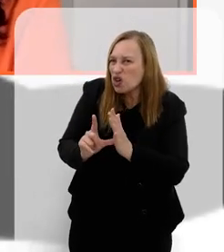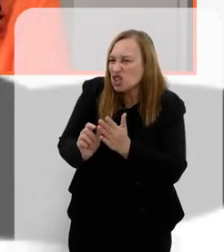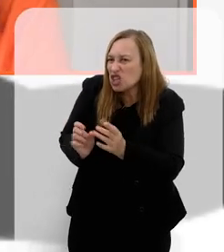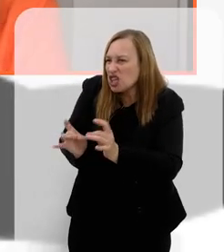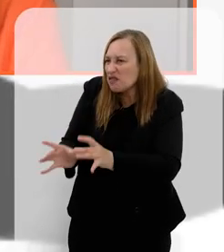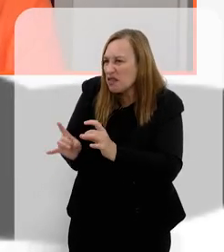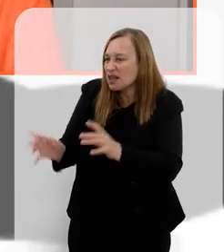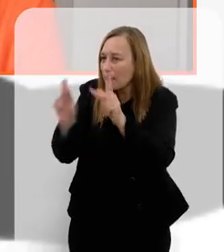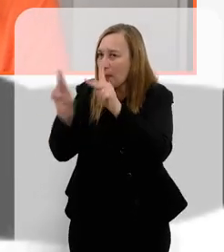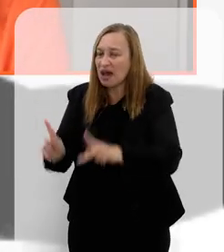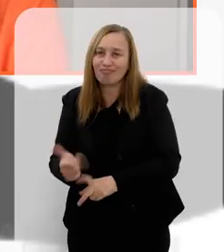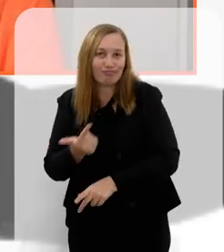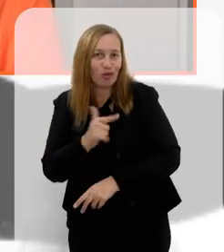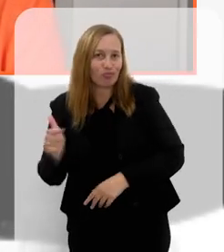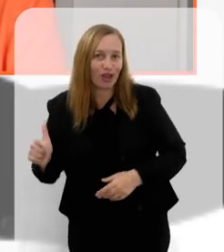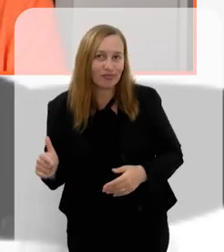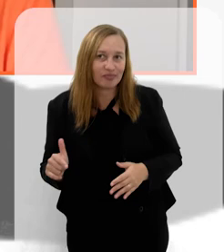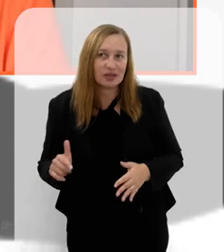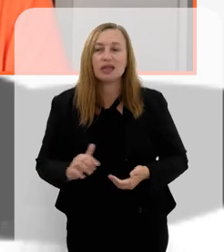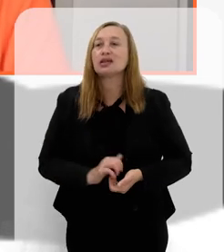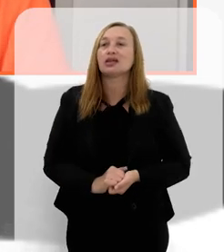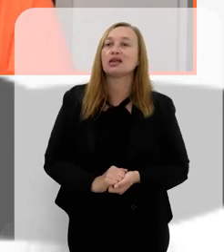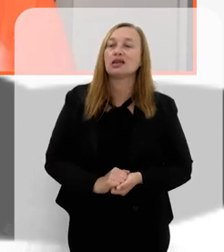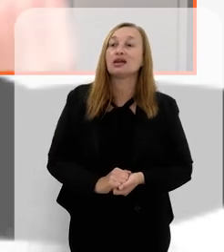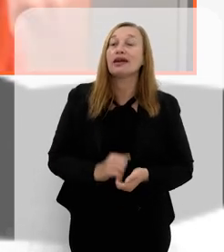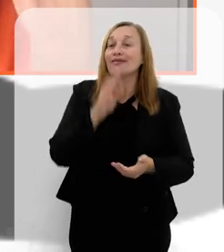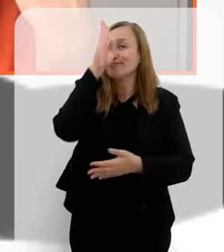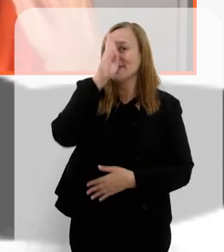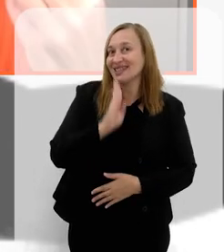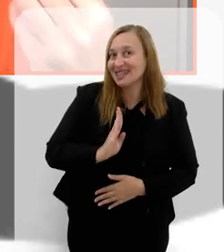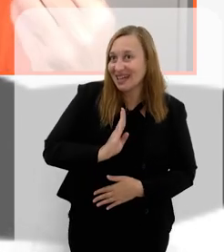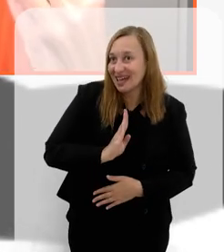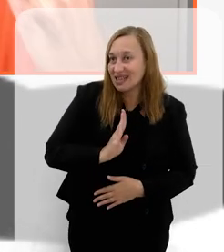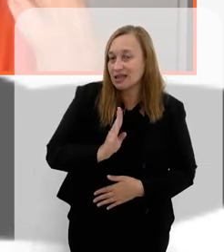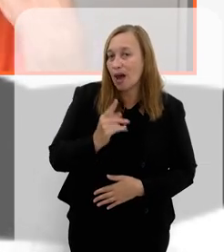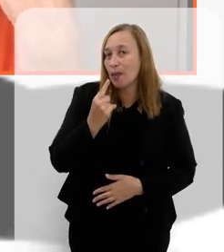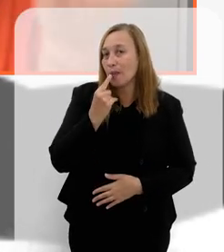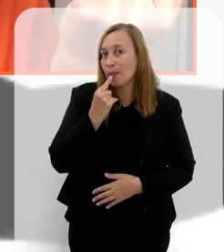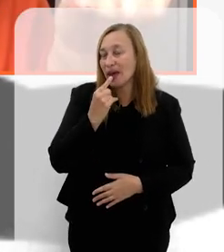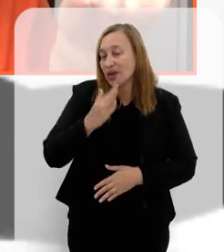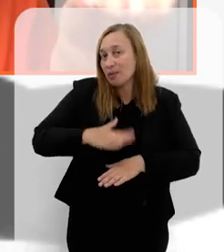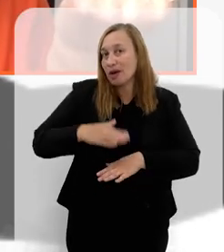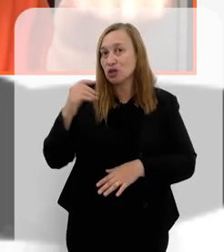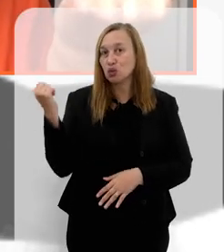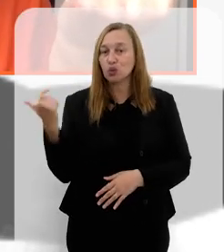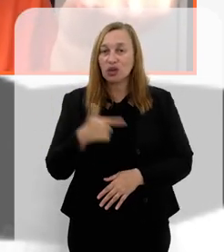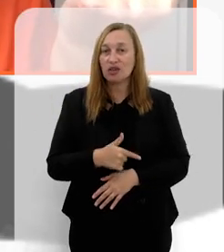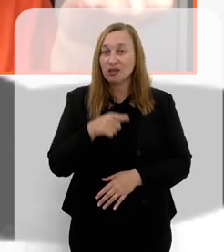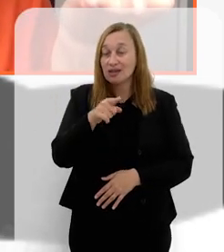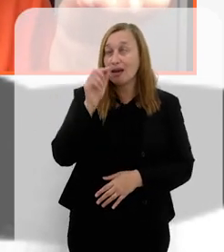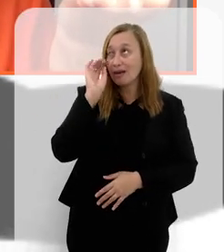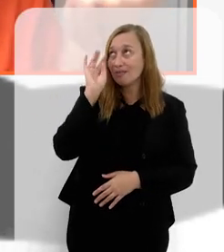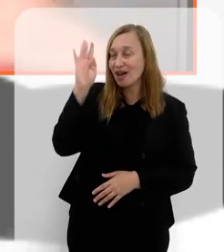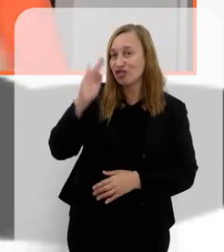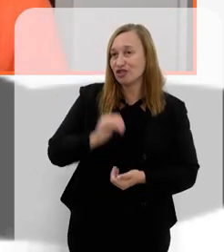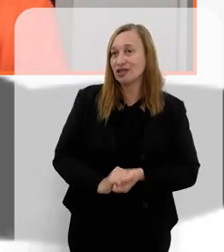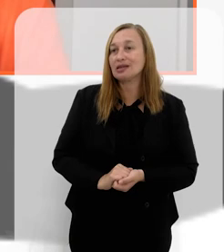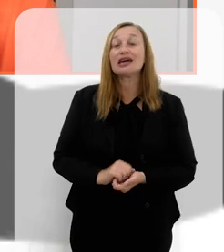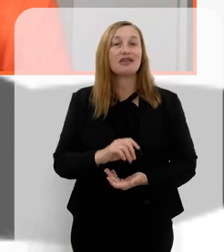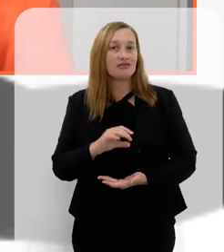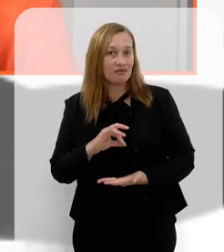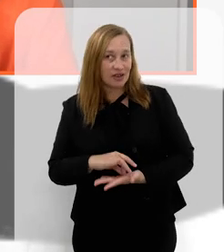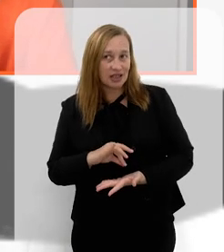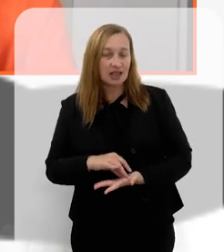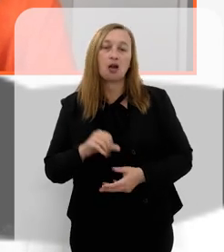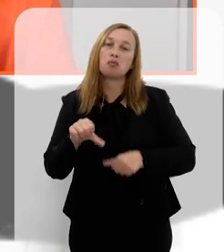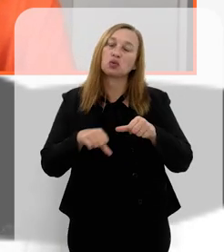Nossa. Não é? E ela está de graça e mais perto do que a gente imagina. Sinceramente,